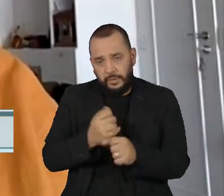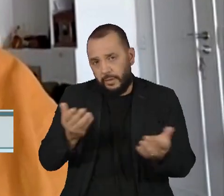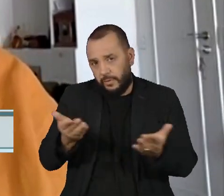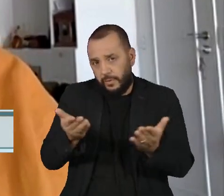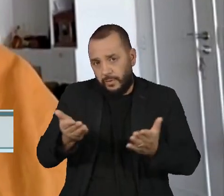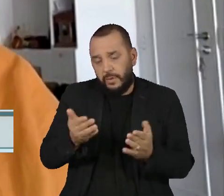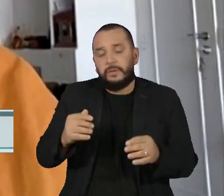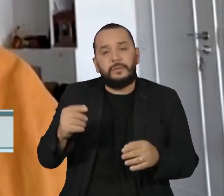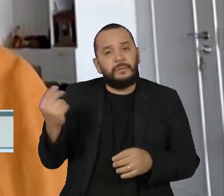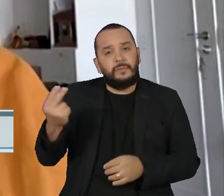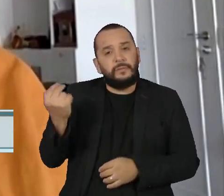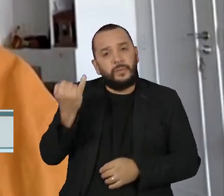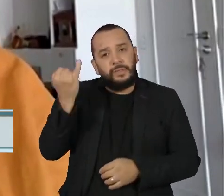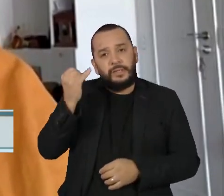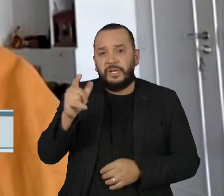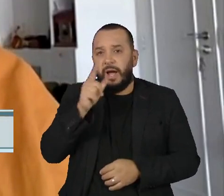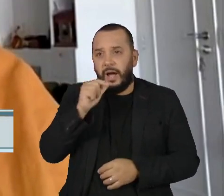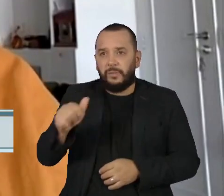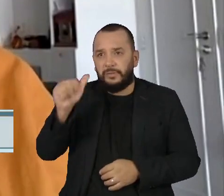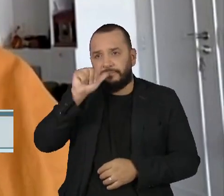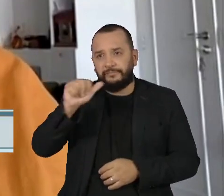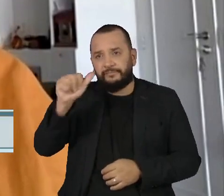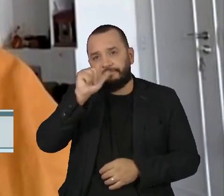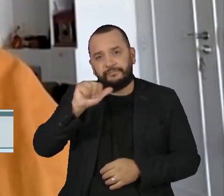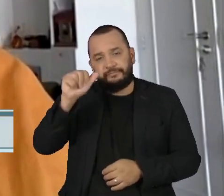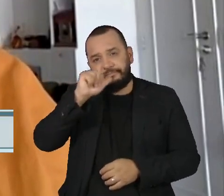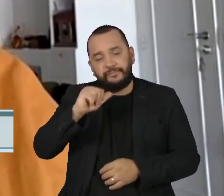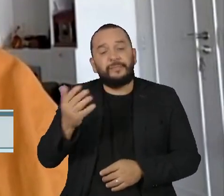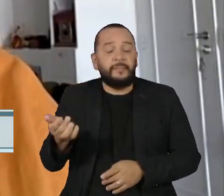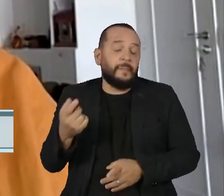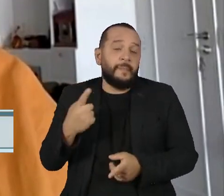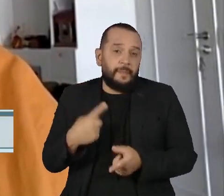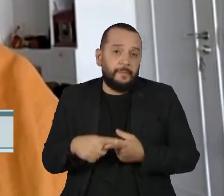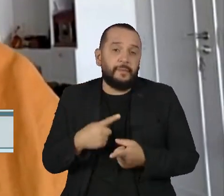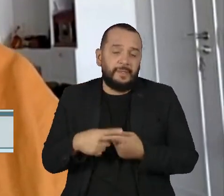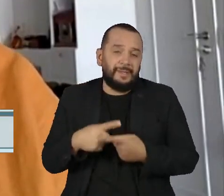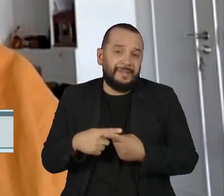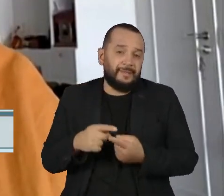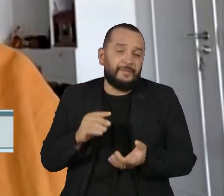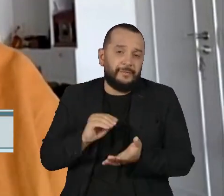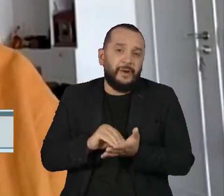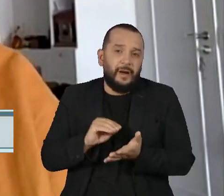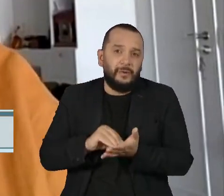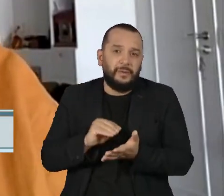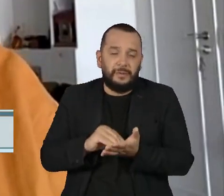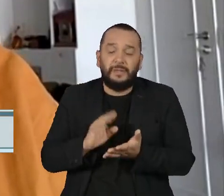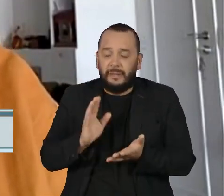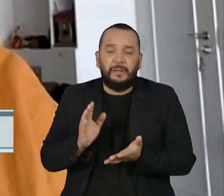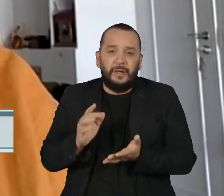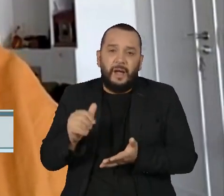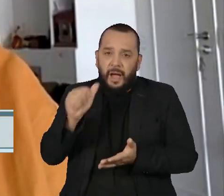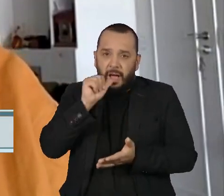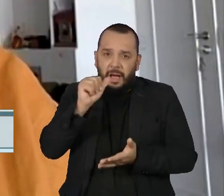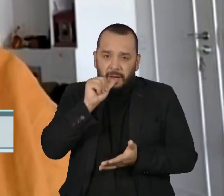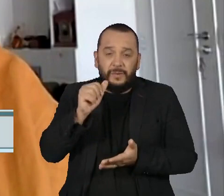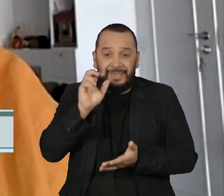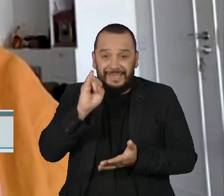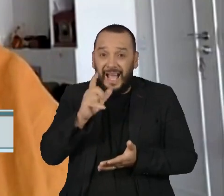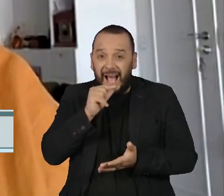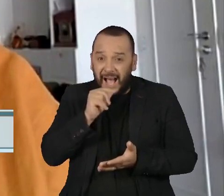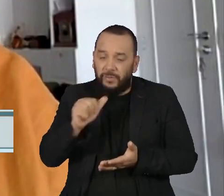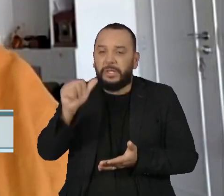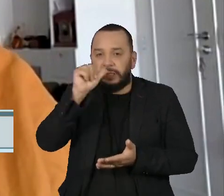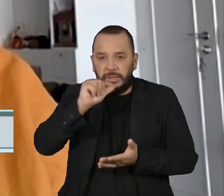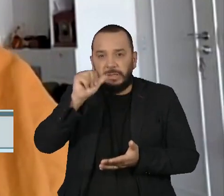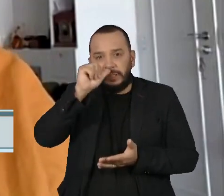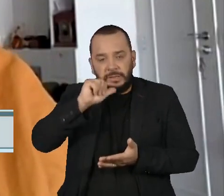se hidratar, porque essa coisa da desidratação do muco é impactante mesmo. Então, você se hidratando, você vai facilitar esse sistema